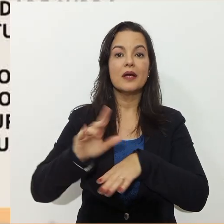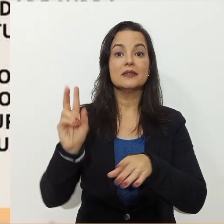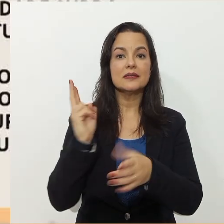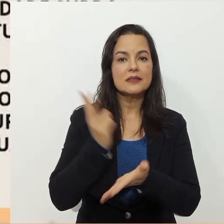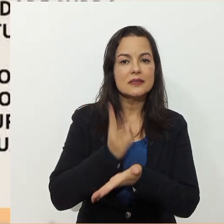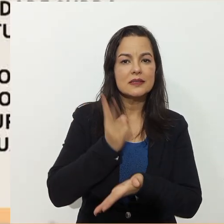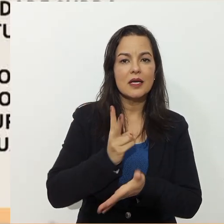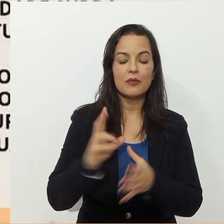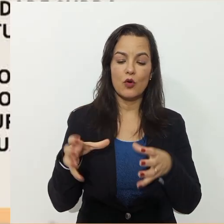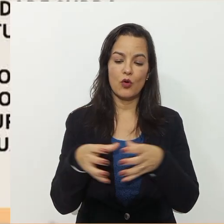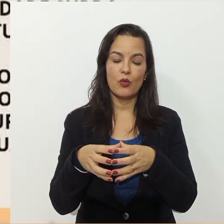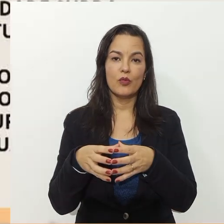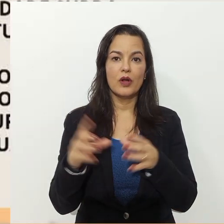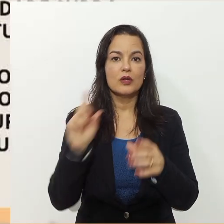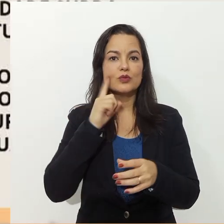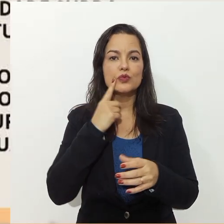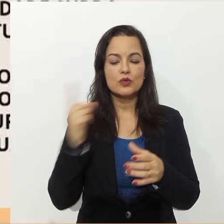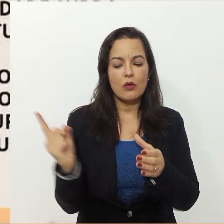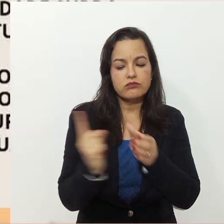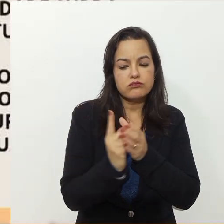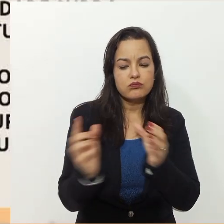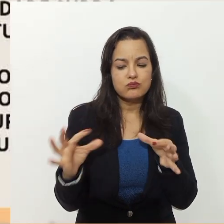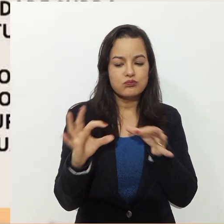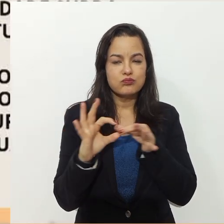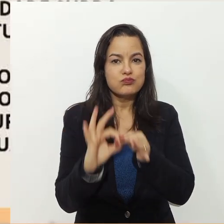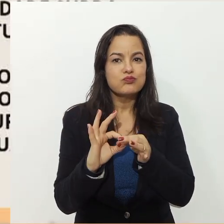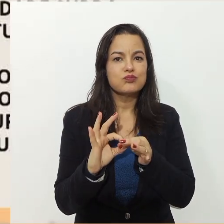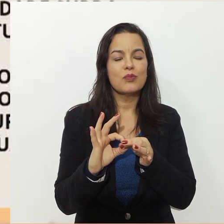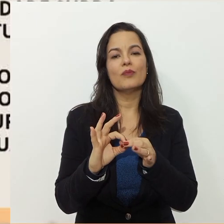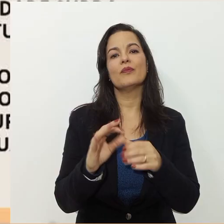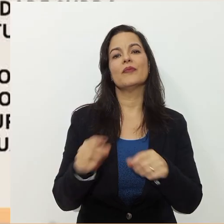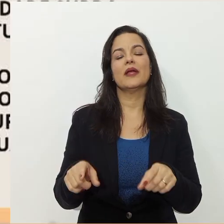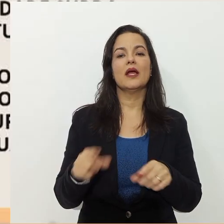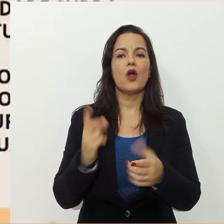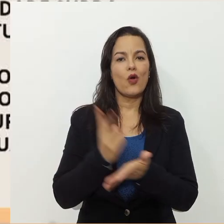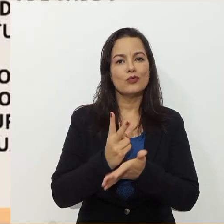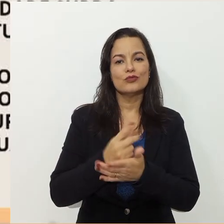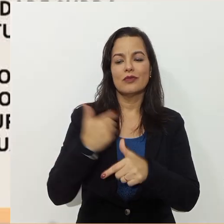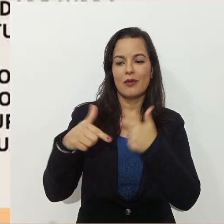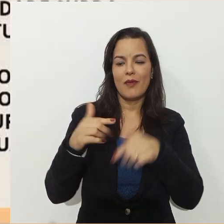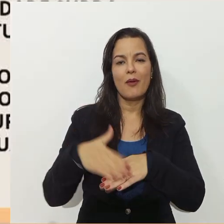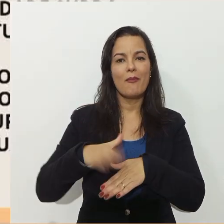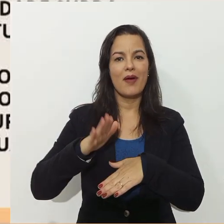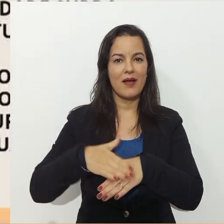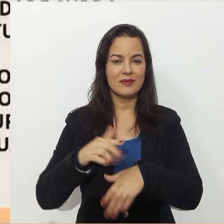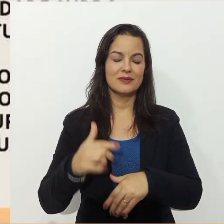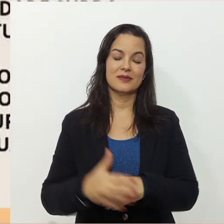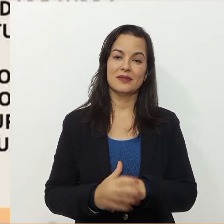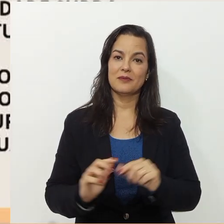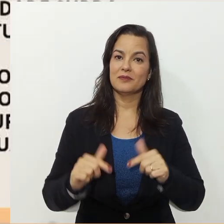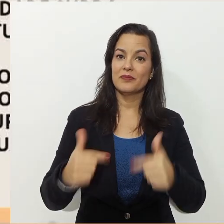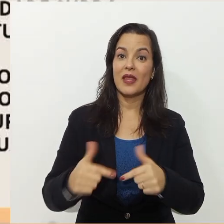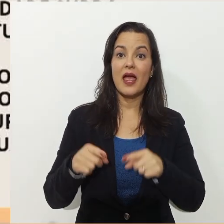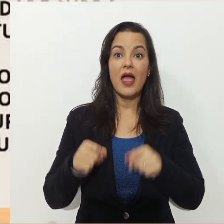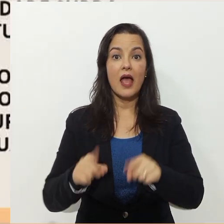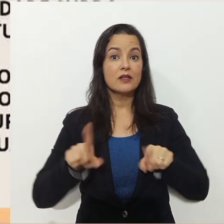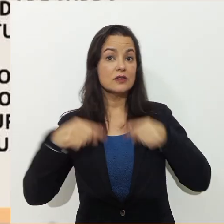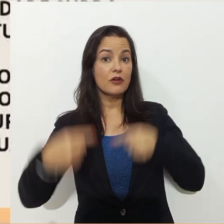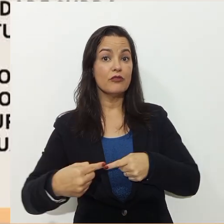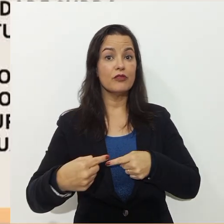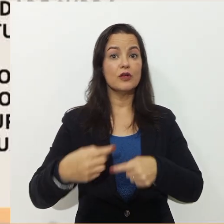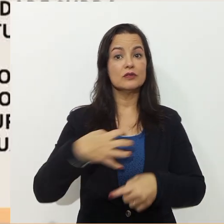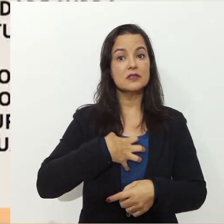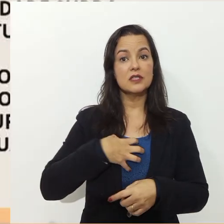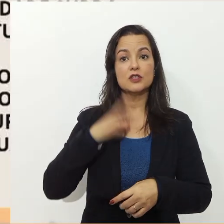com a comunidade surda, fortalecendo vínculos e ampliando a sua atuação. Um dos maiores desafios em sua campanha é convencer a sociedade